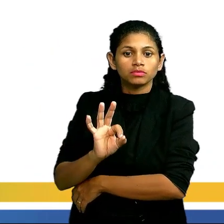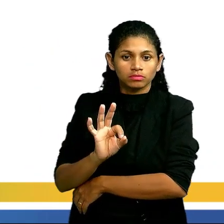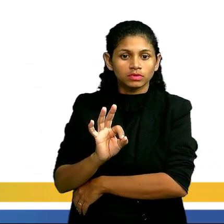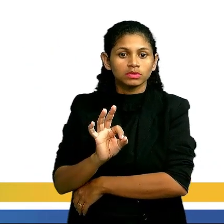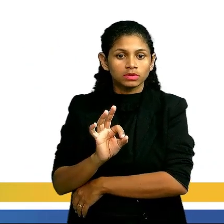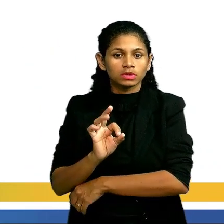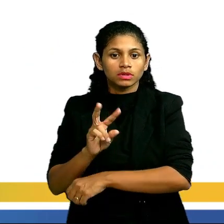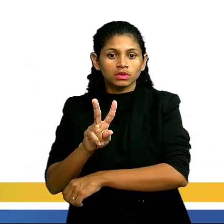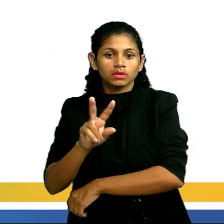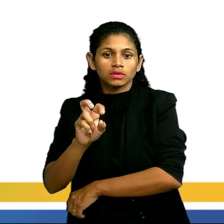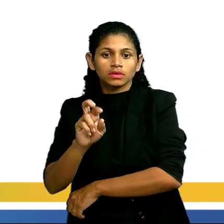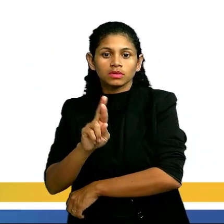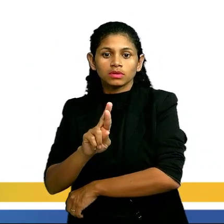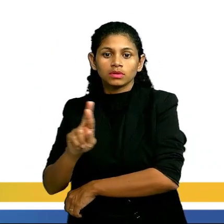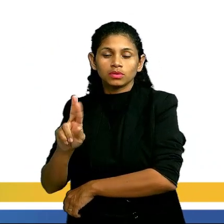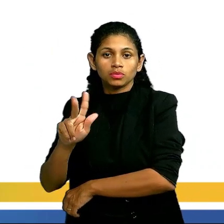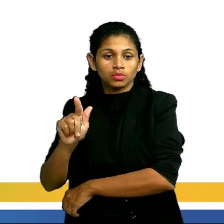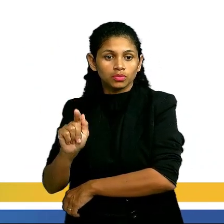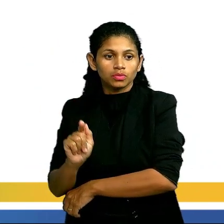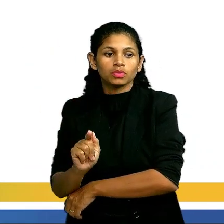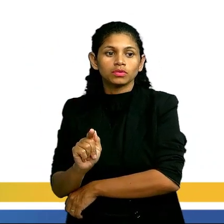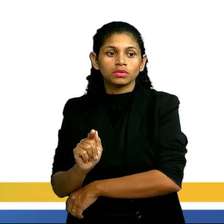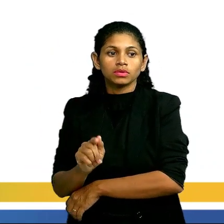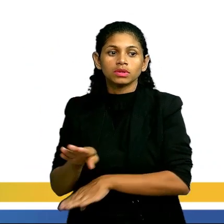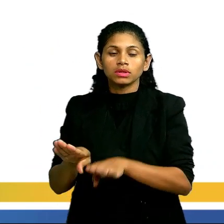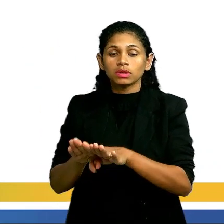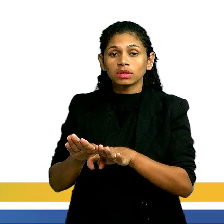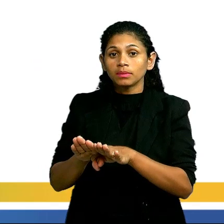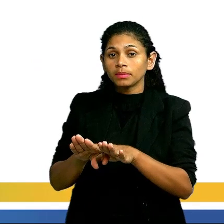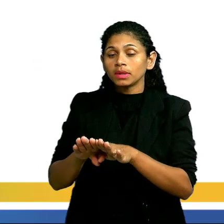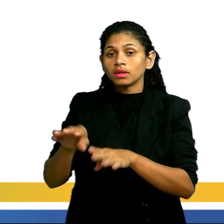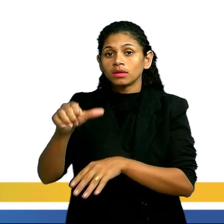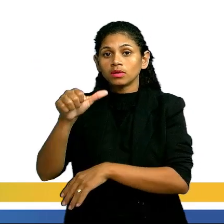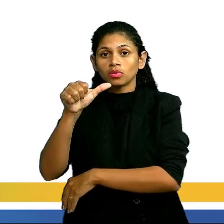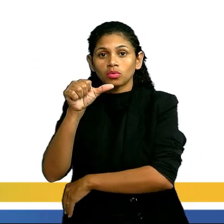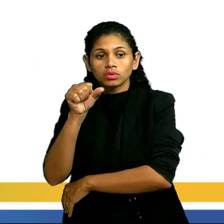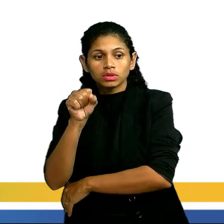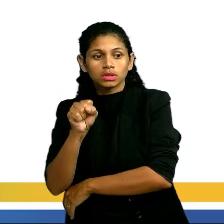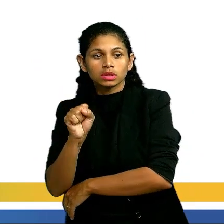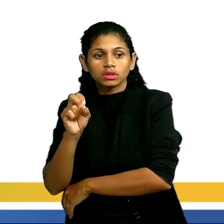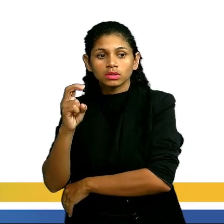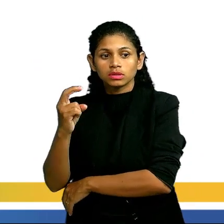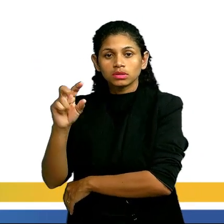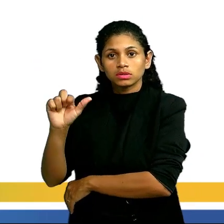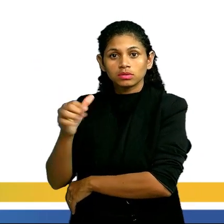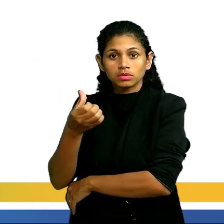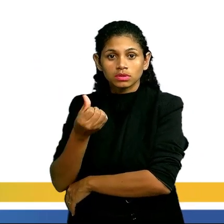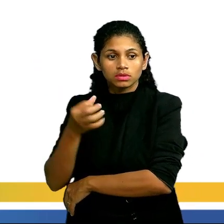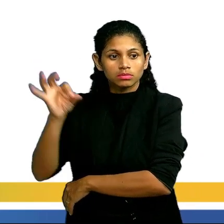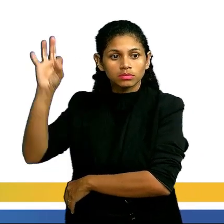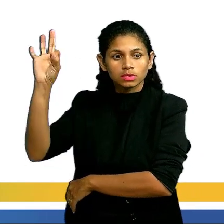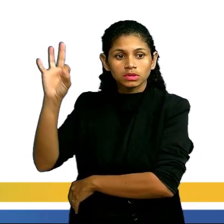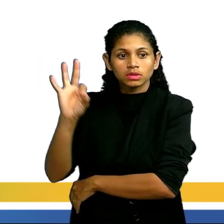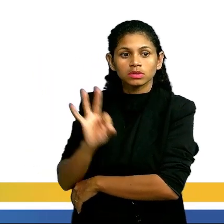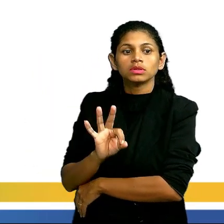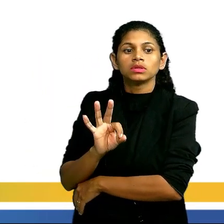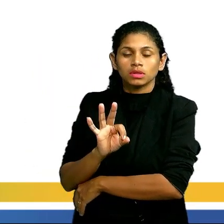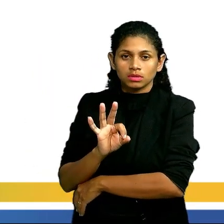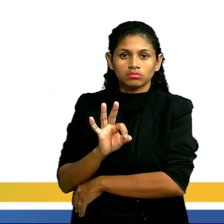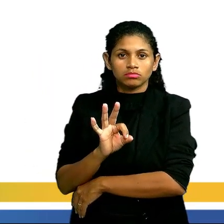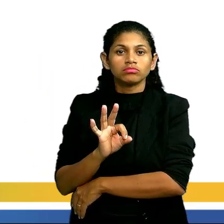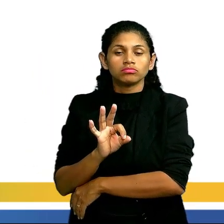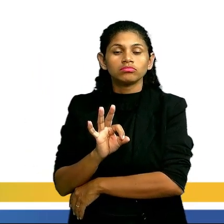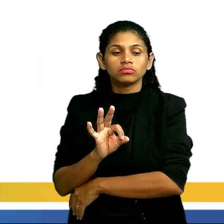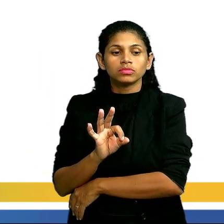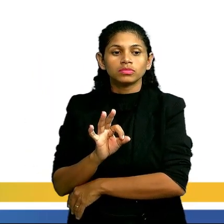85,6% dos casos de infecção, né, persistente em comparação com pessoas não vacinadas. Olha